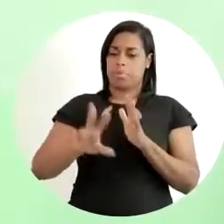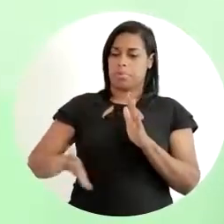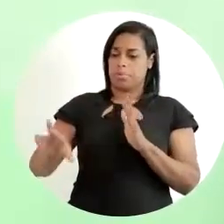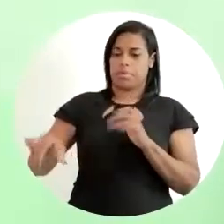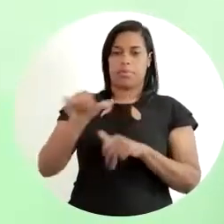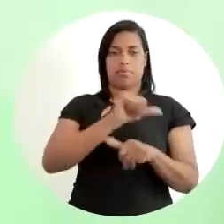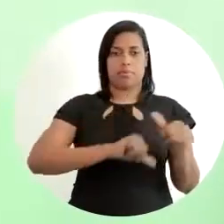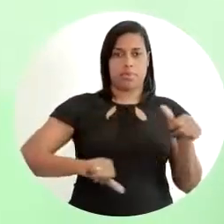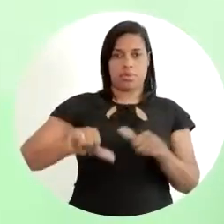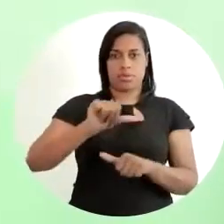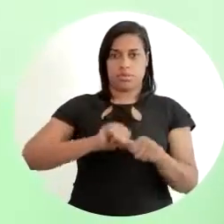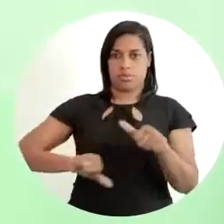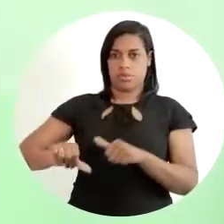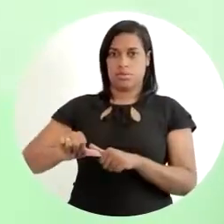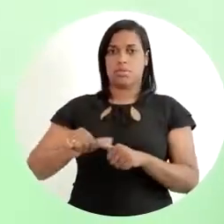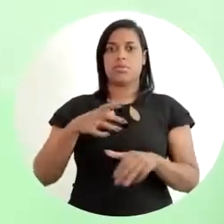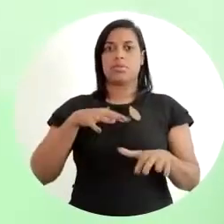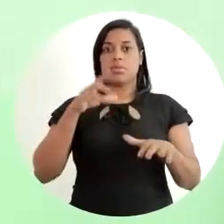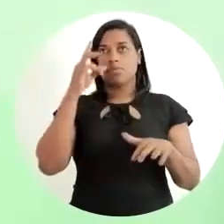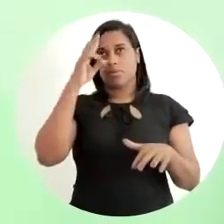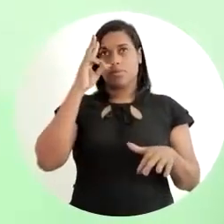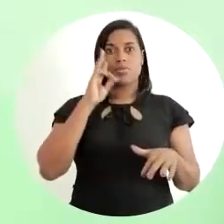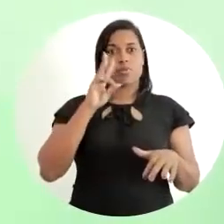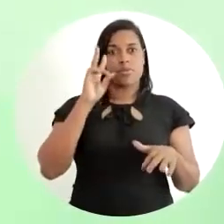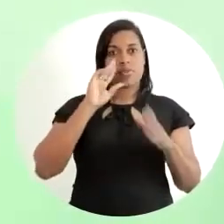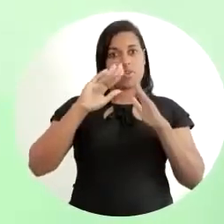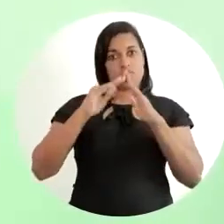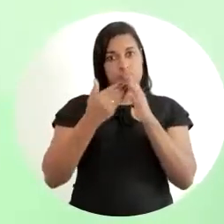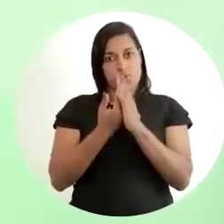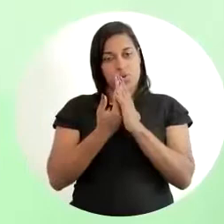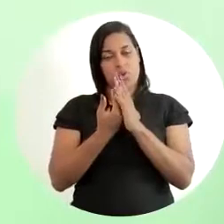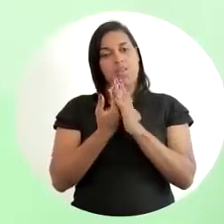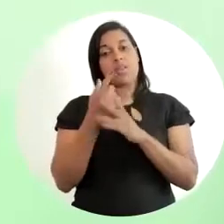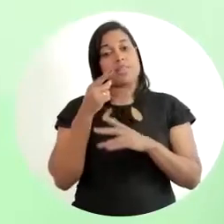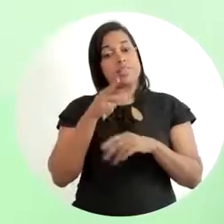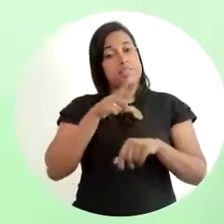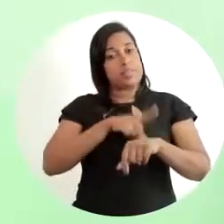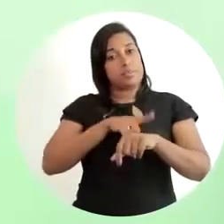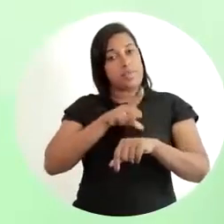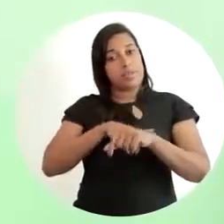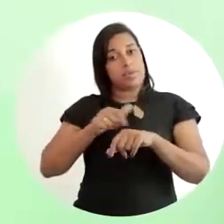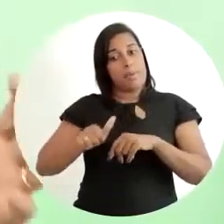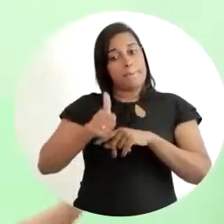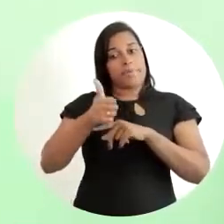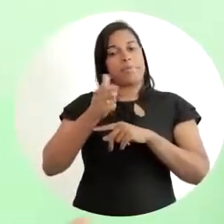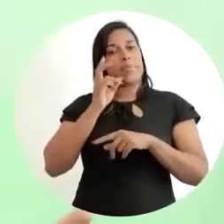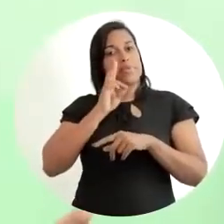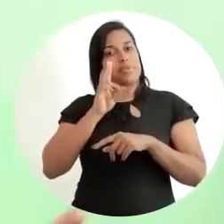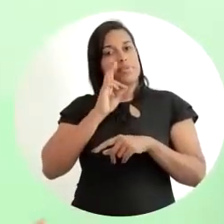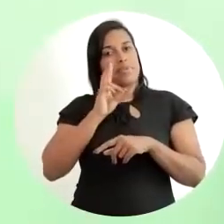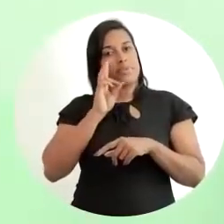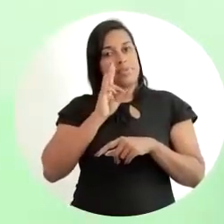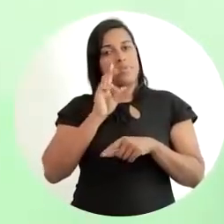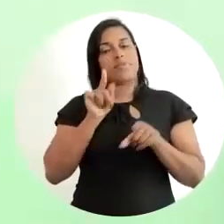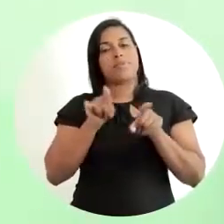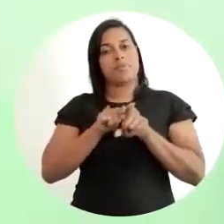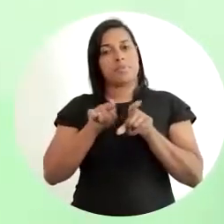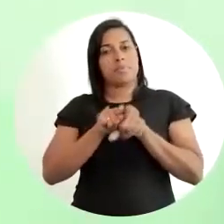de mudanças entre a forma de se ver a escola desse período e o primeiro que a gente